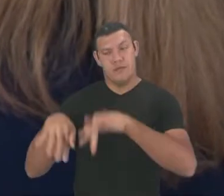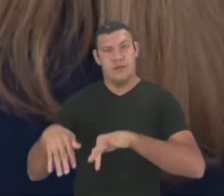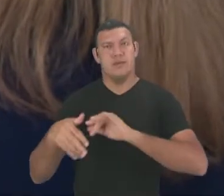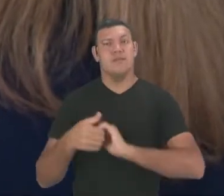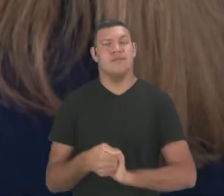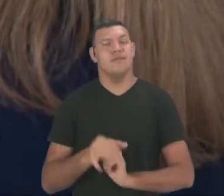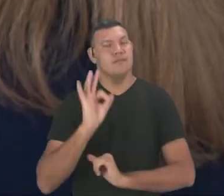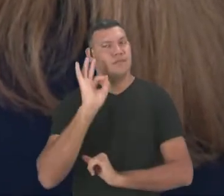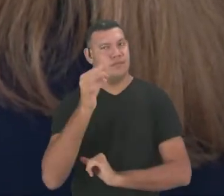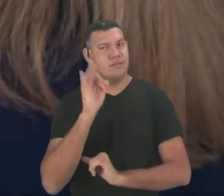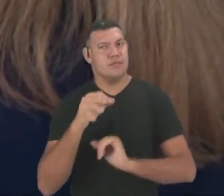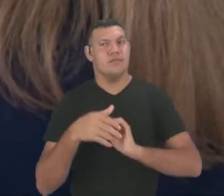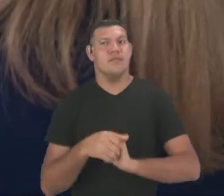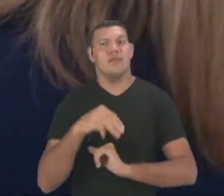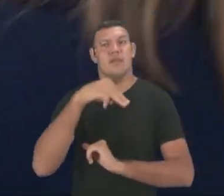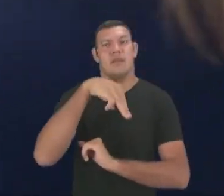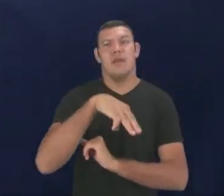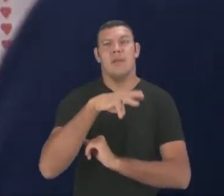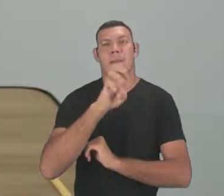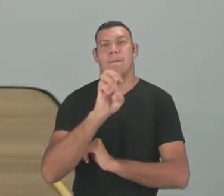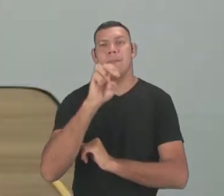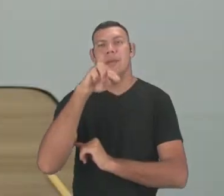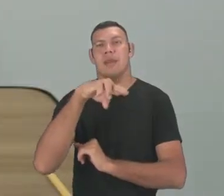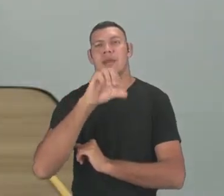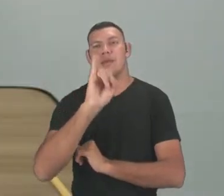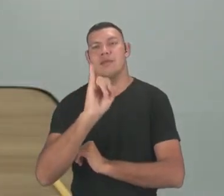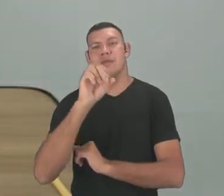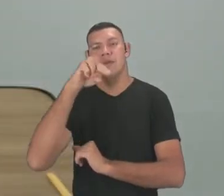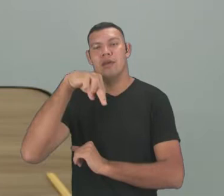Tá certo menininha